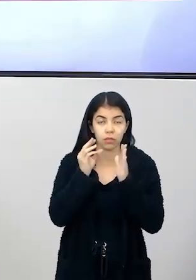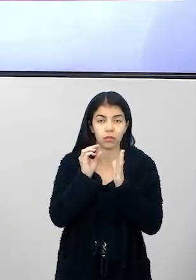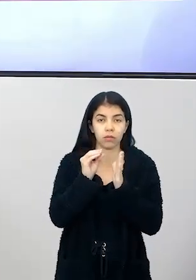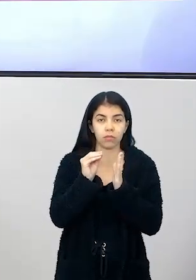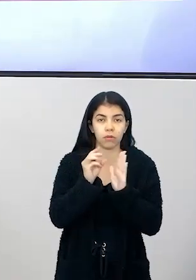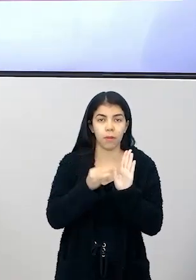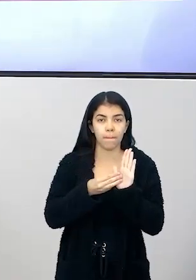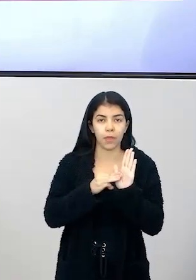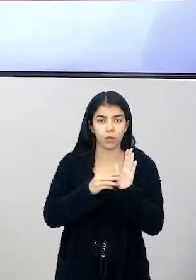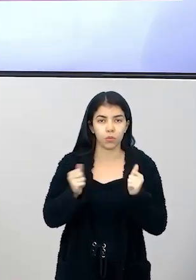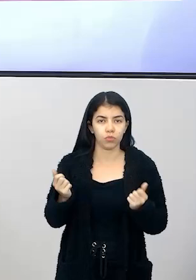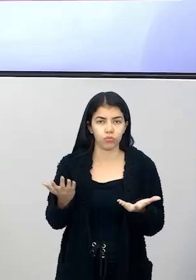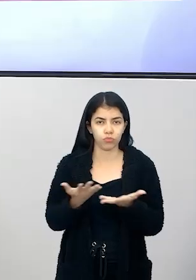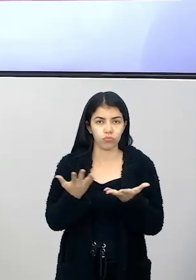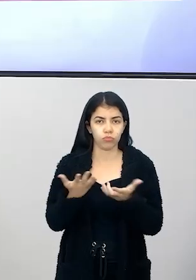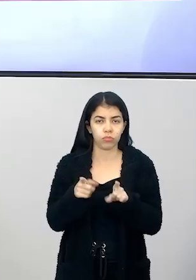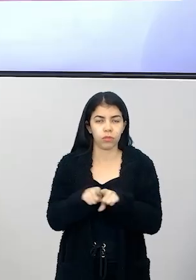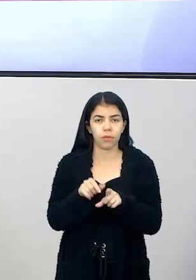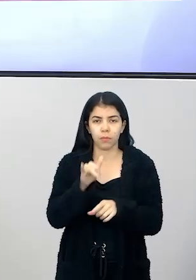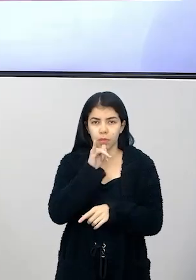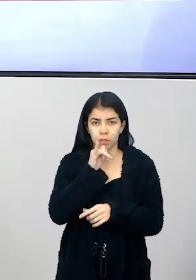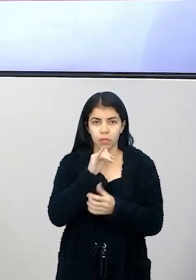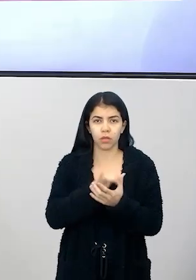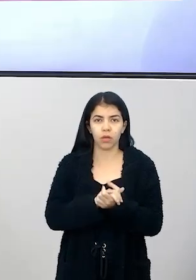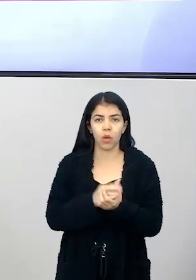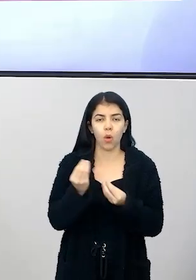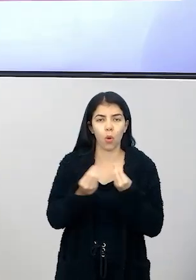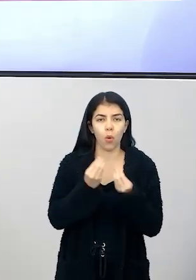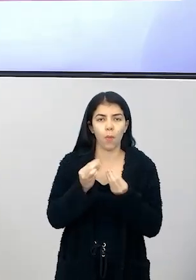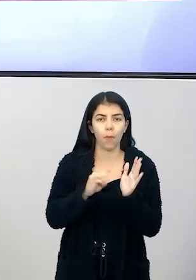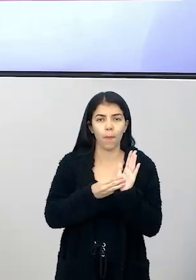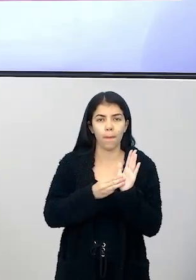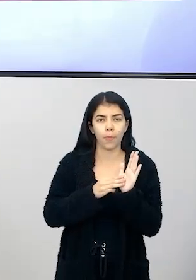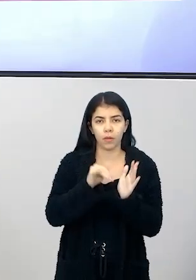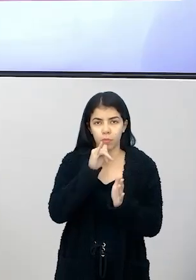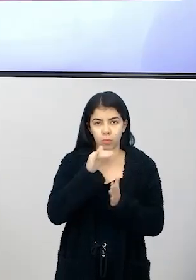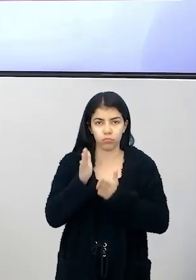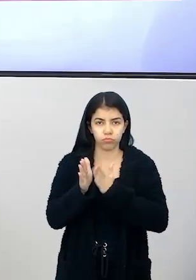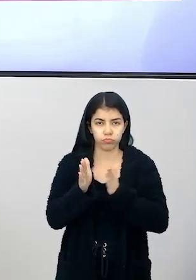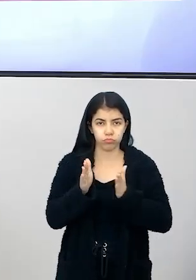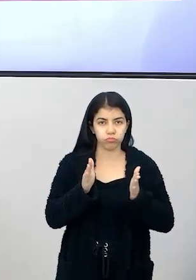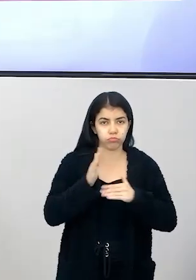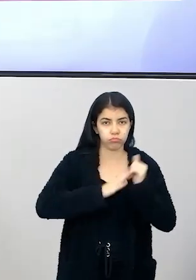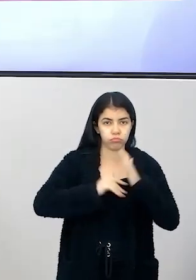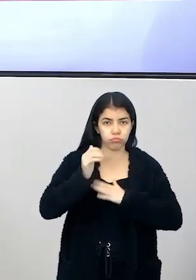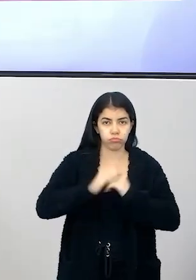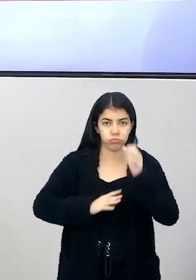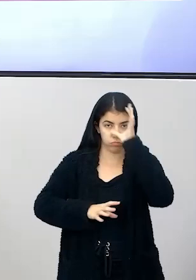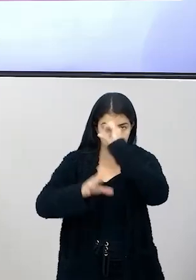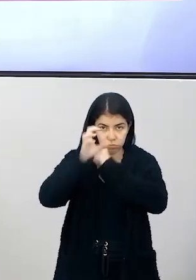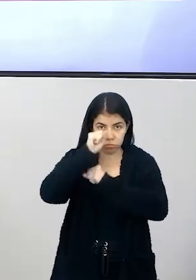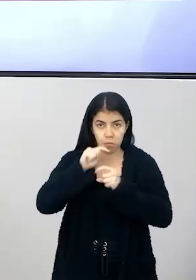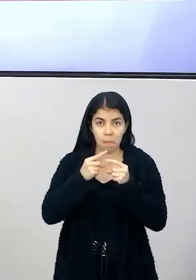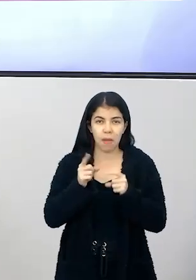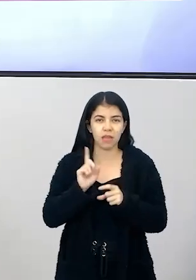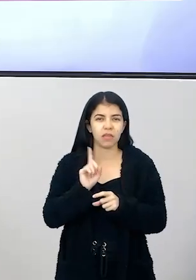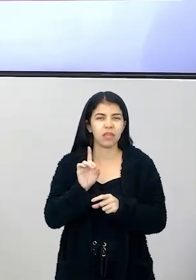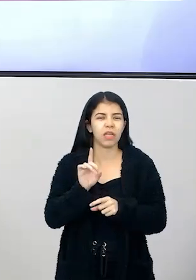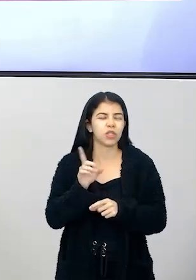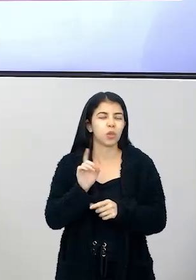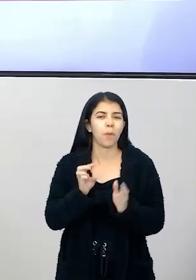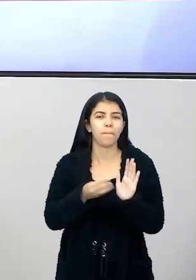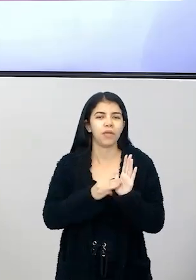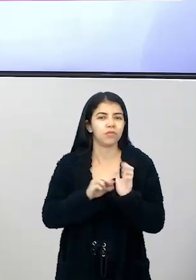metodologias ativas, como métodos, né, em relação ao processo de ensino-aprendizagem, mas não só metodologias ativas,